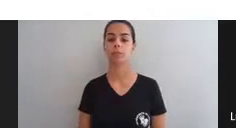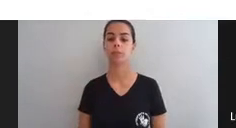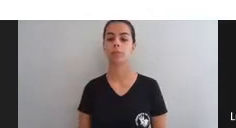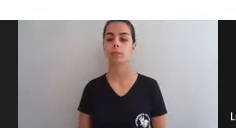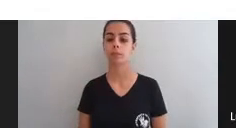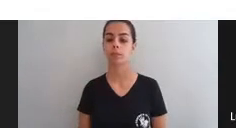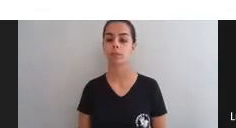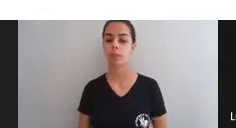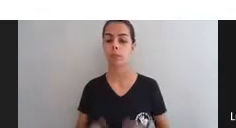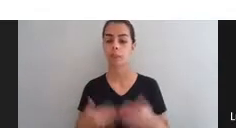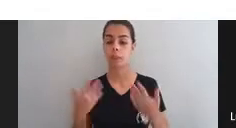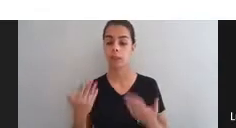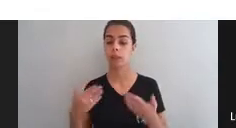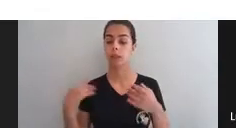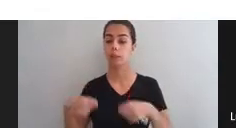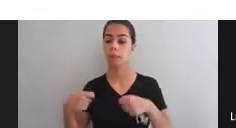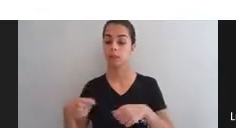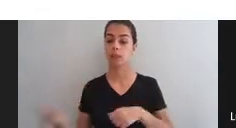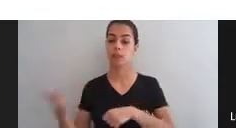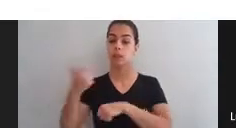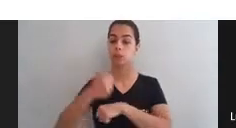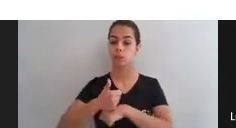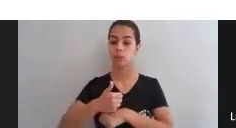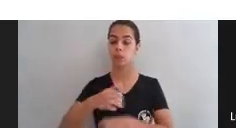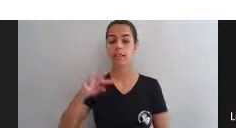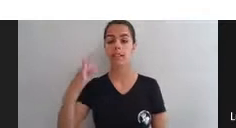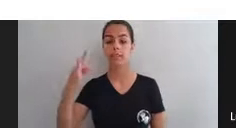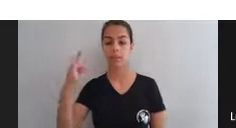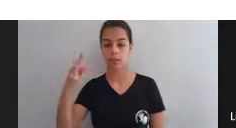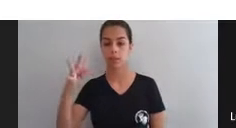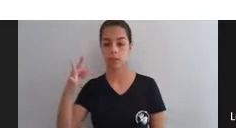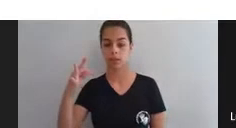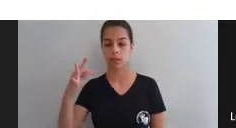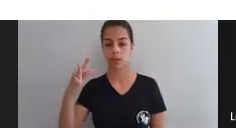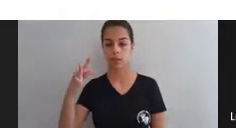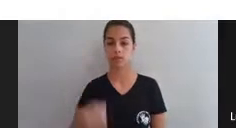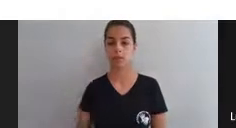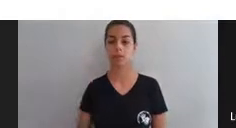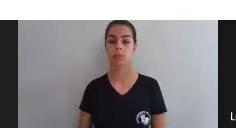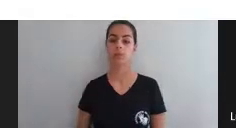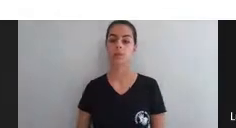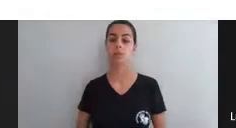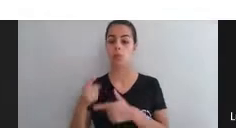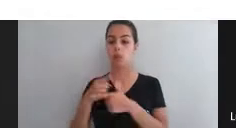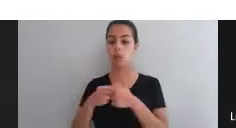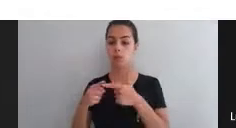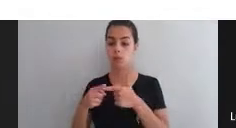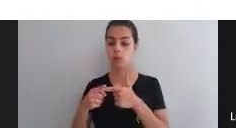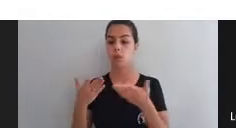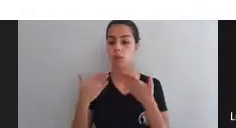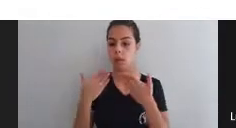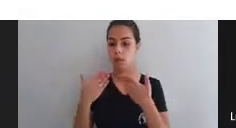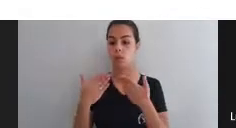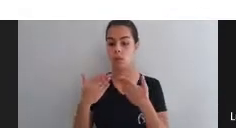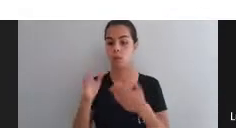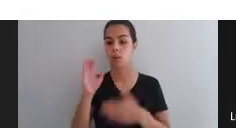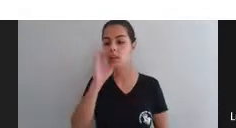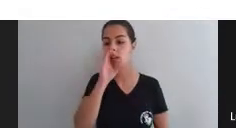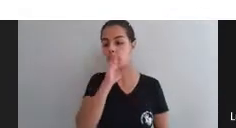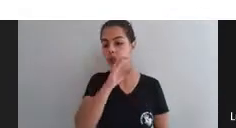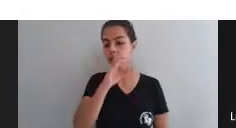Portanto, a gente só precisa de substituir aqui o trabalho, como a gente já tinha acabado de chegar, dividido pelo calor da fonte